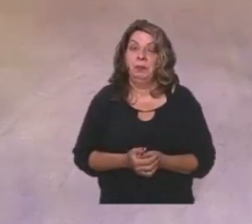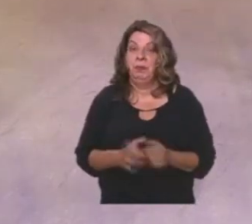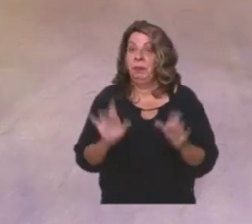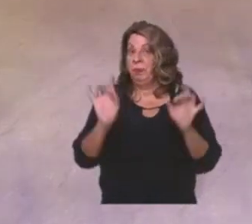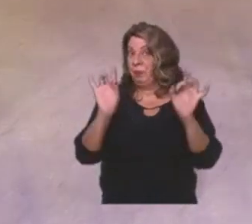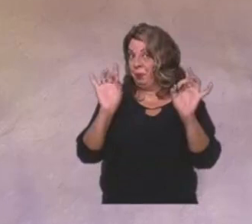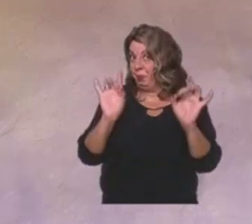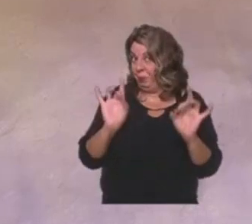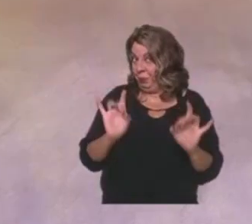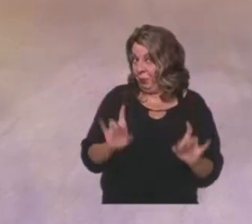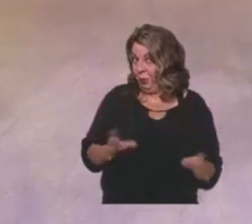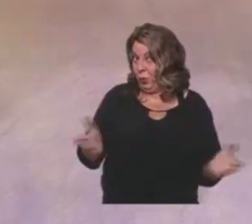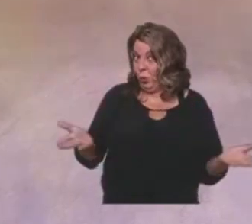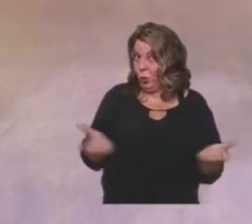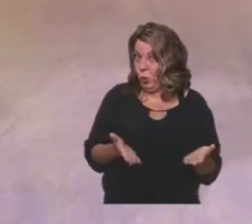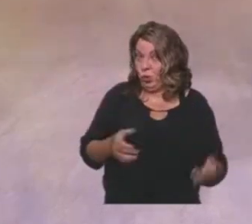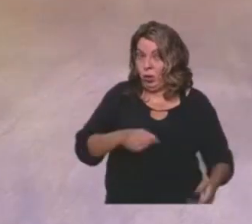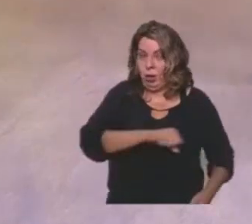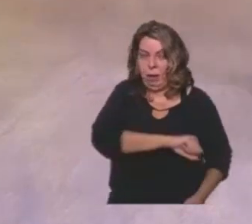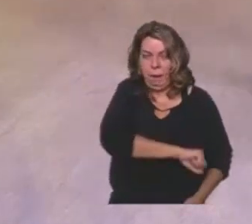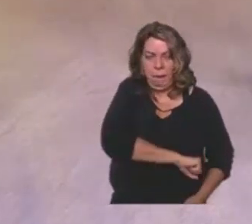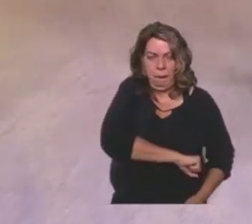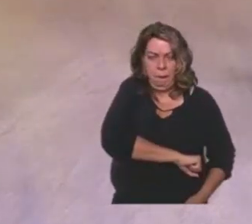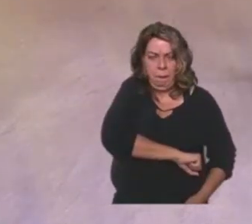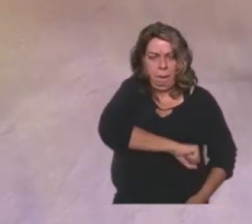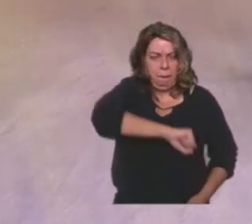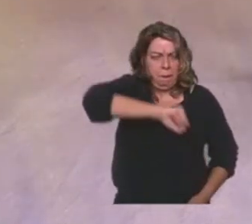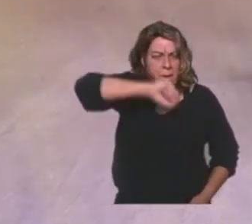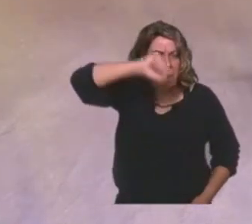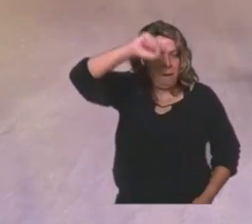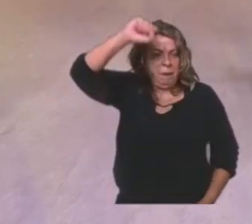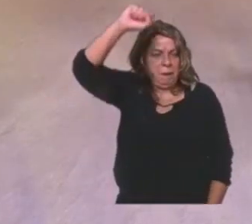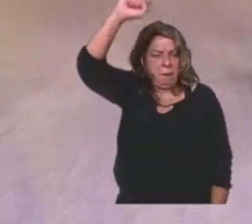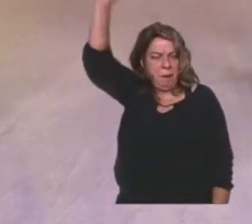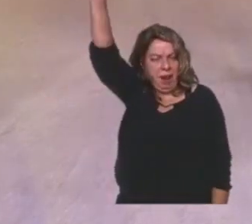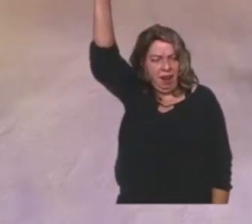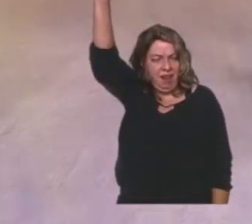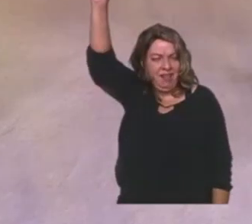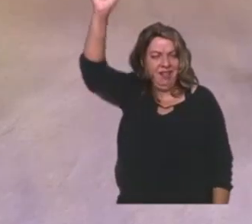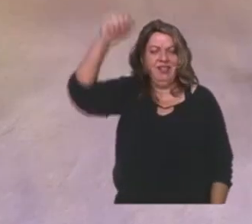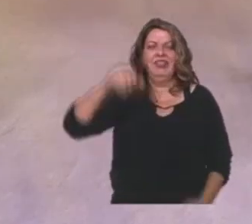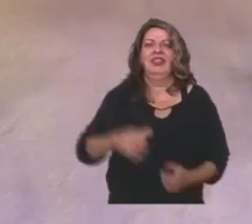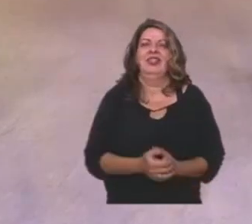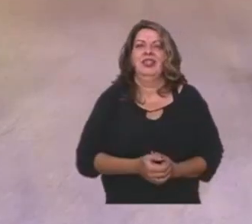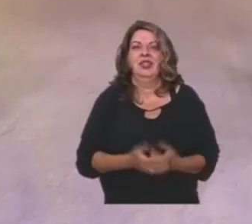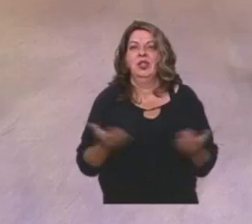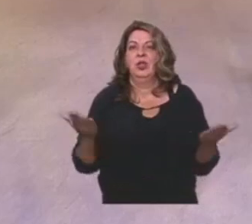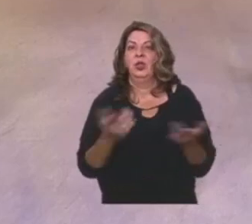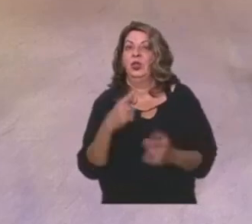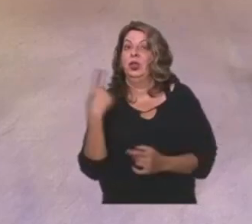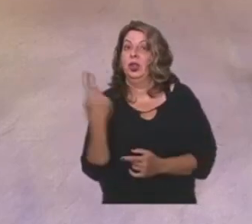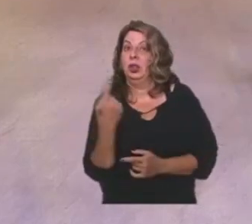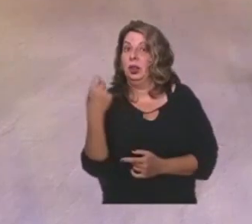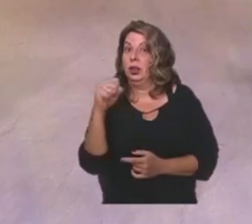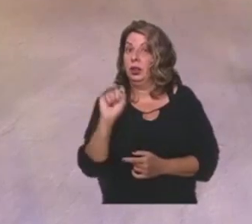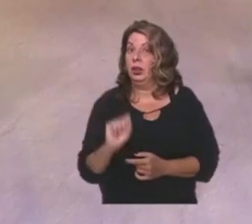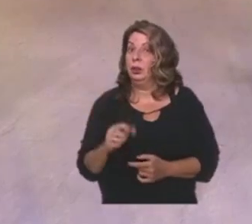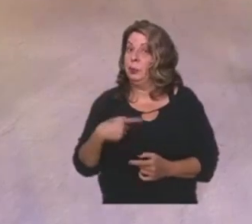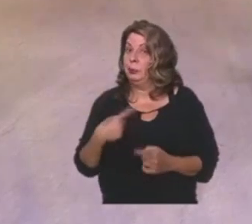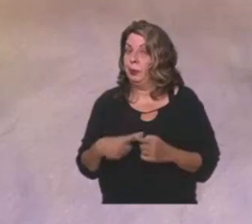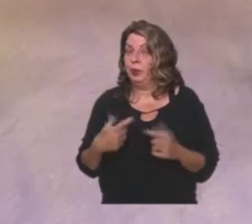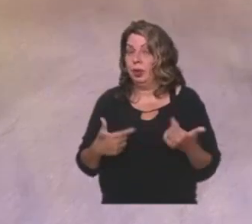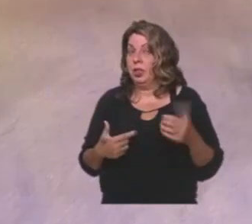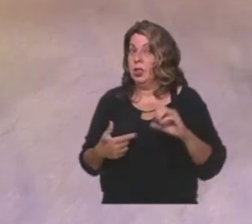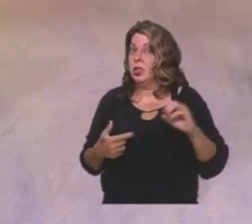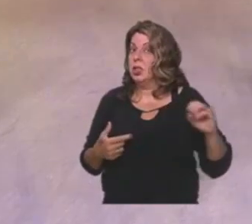especial independência. Chegou a hora de mais prêmios. Vamos com Gira Sergipe. Hoje nós temos 100 aí